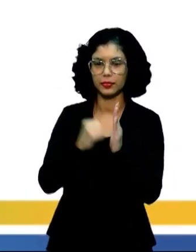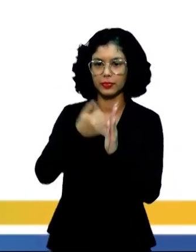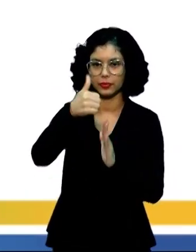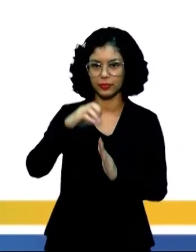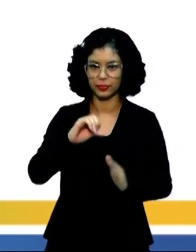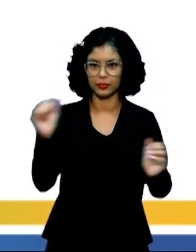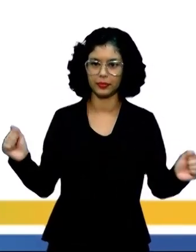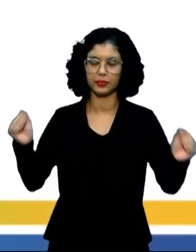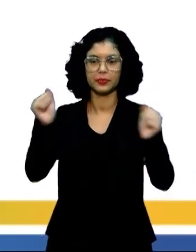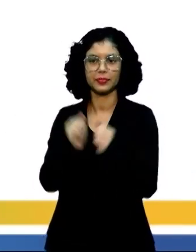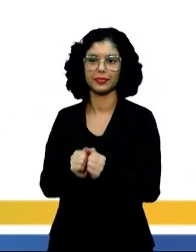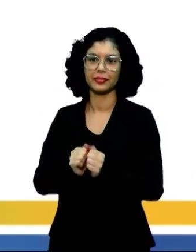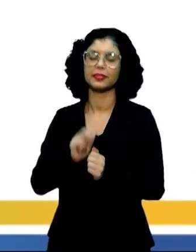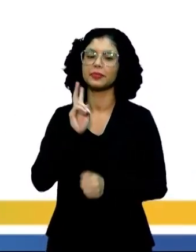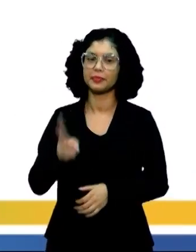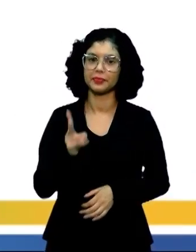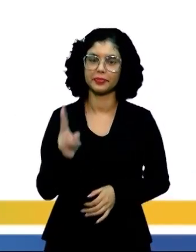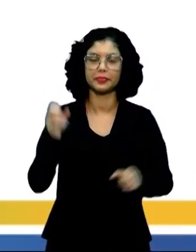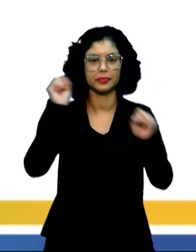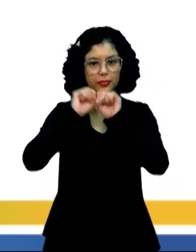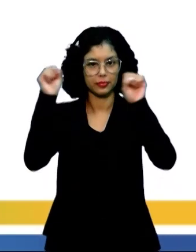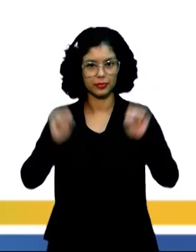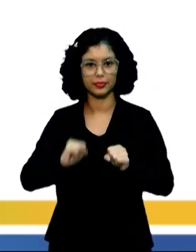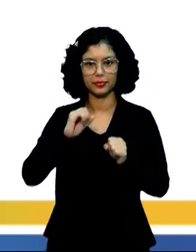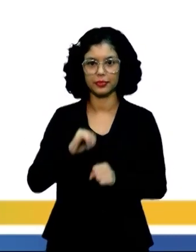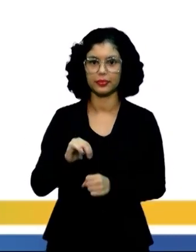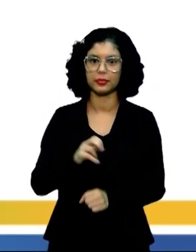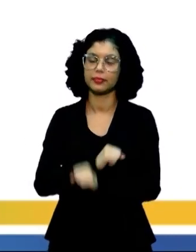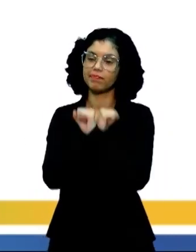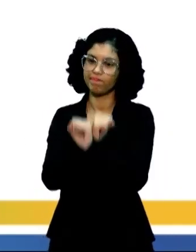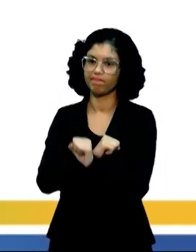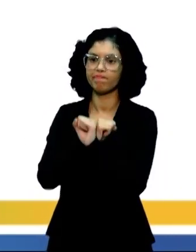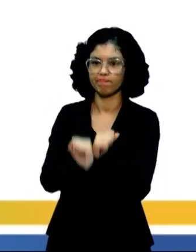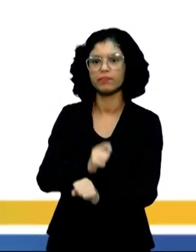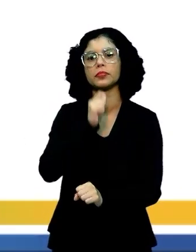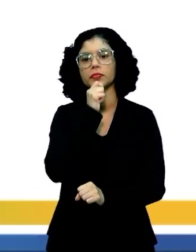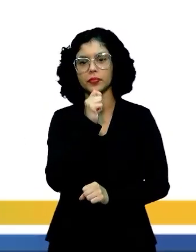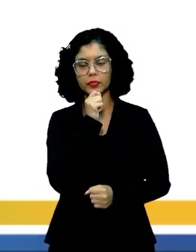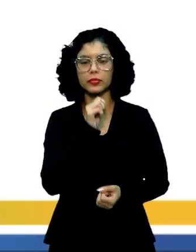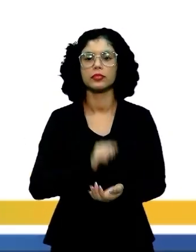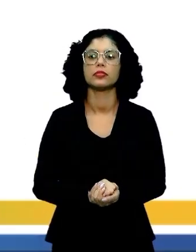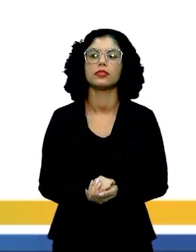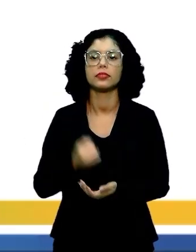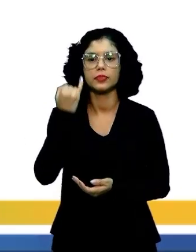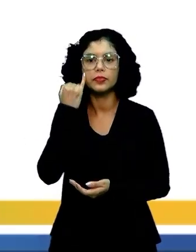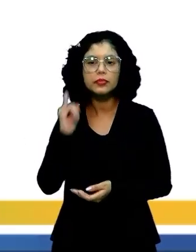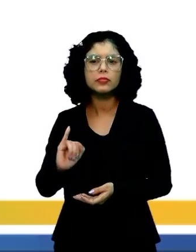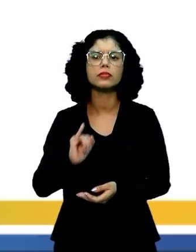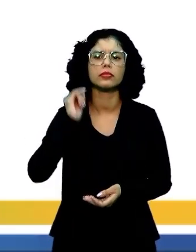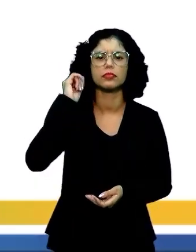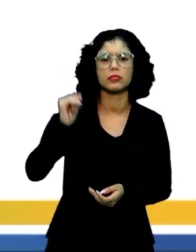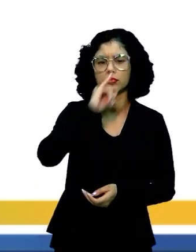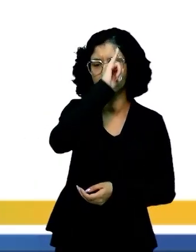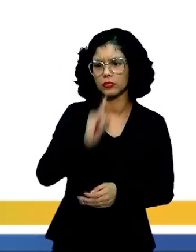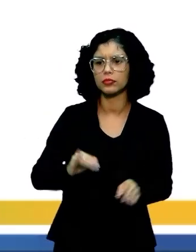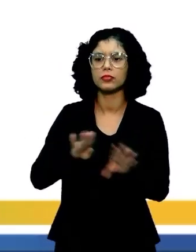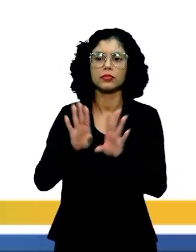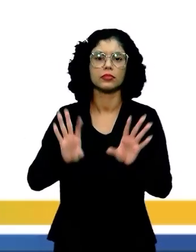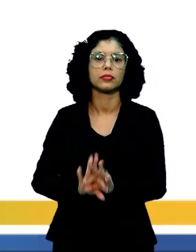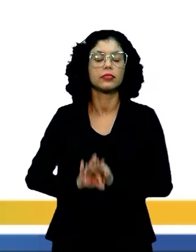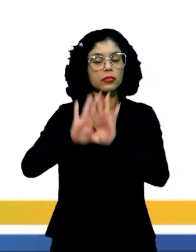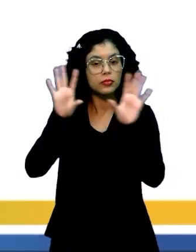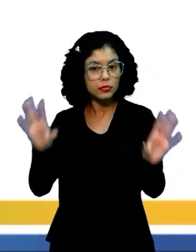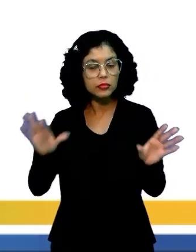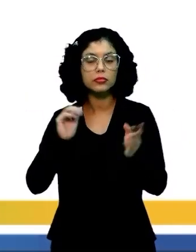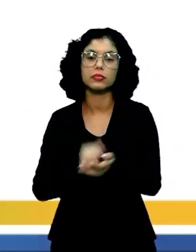século XIX que unia ao mesmo tempo um sistema escravocrata com as ideias iluministas de